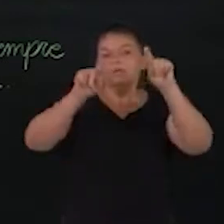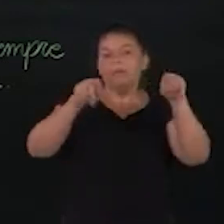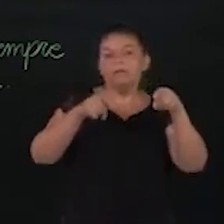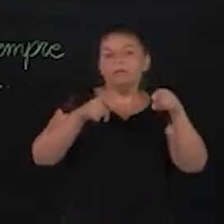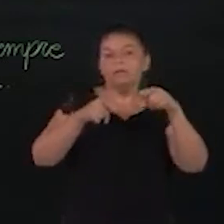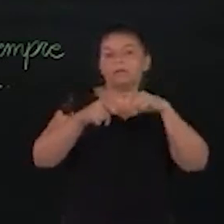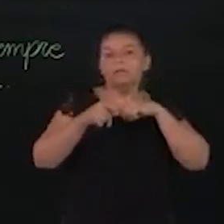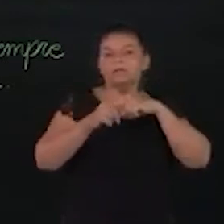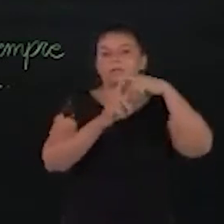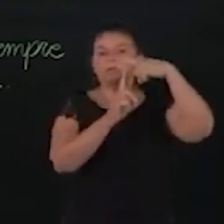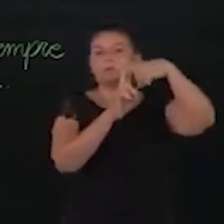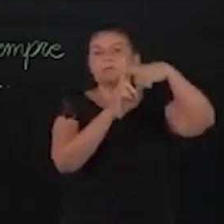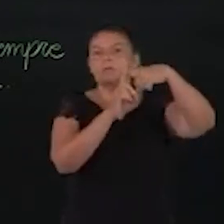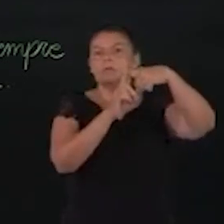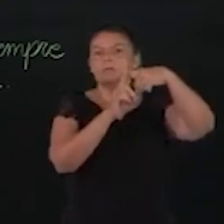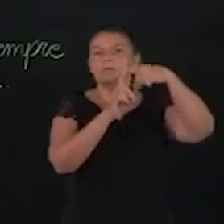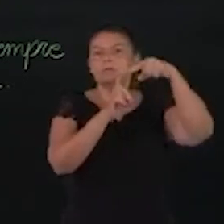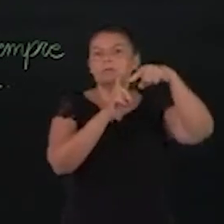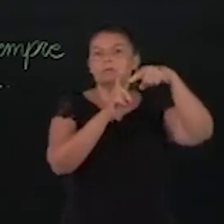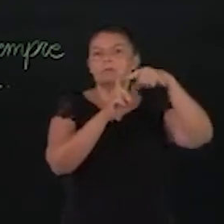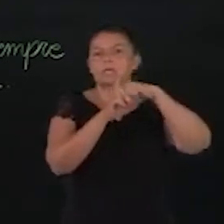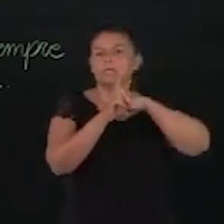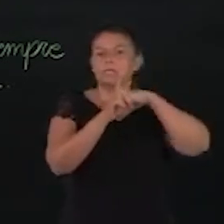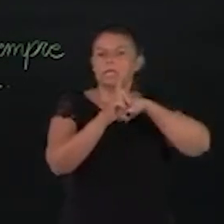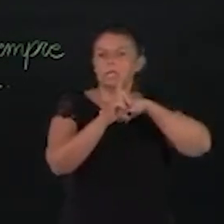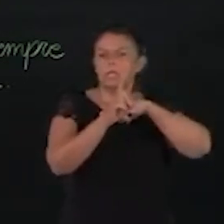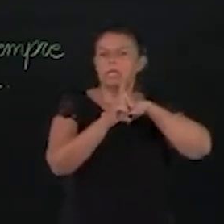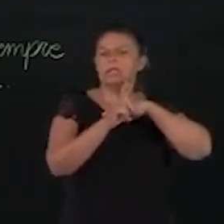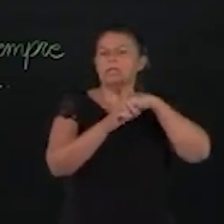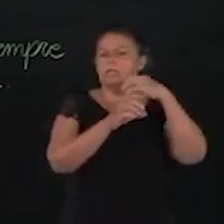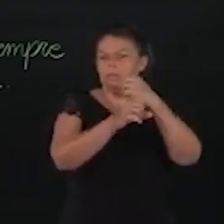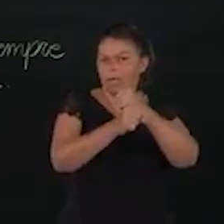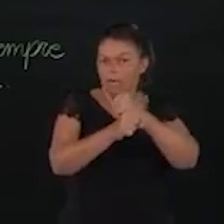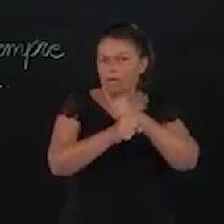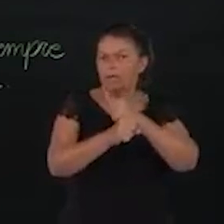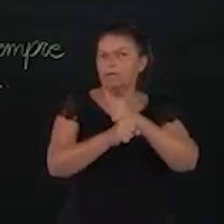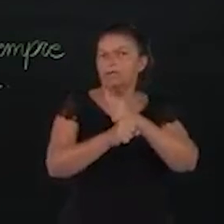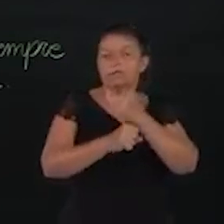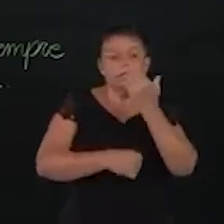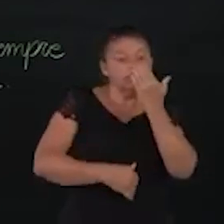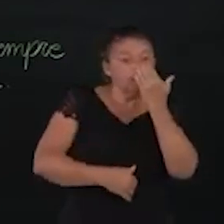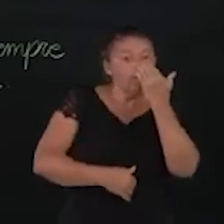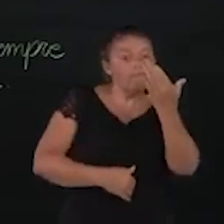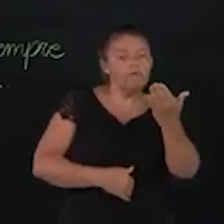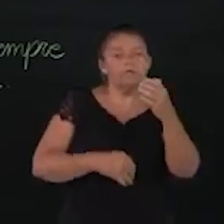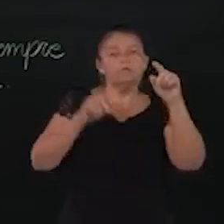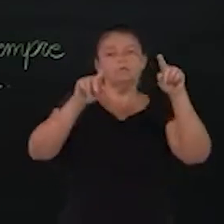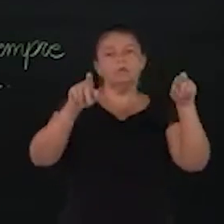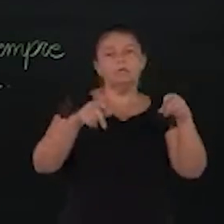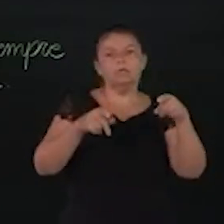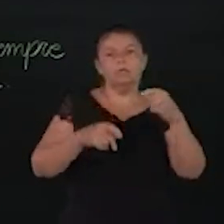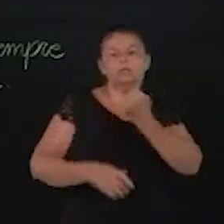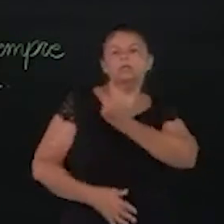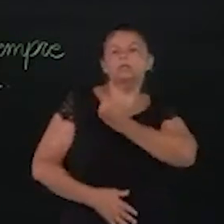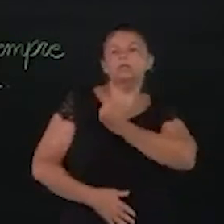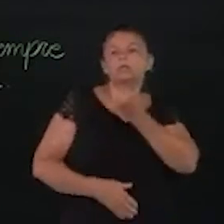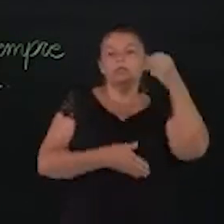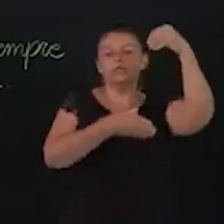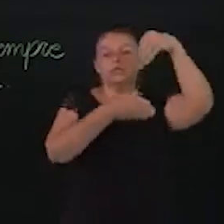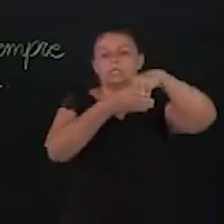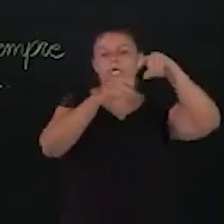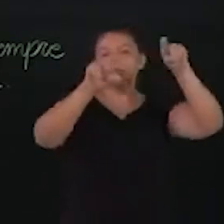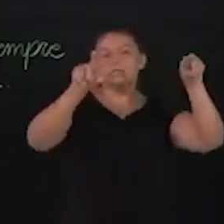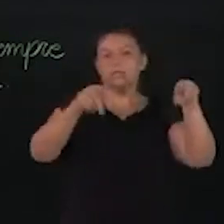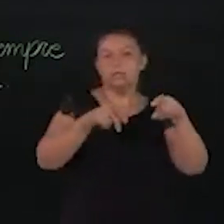aqui eu tenho o sinal de mais. Se eu tenho esse sinal de adição à frente dos parênteses, o valor que está